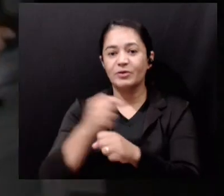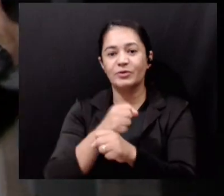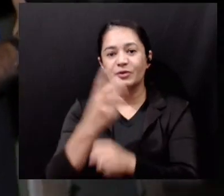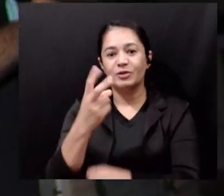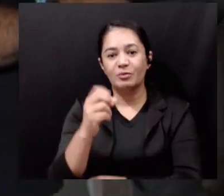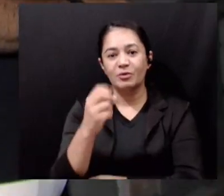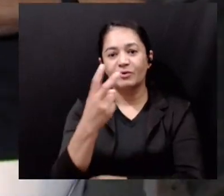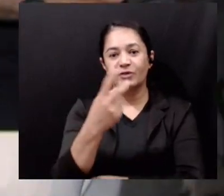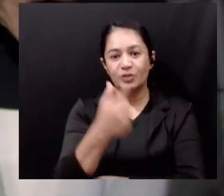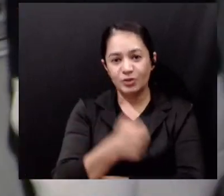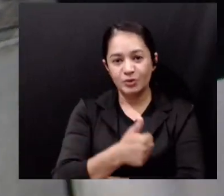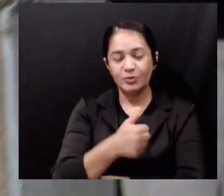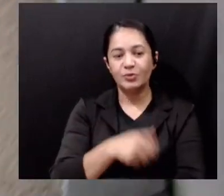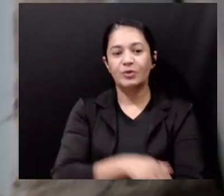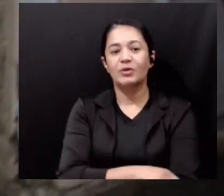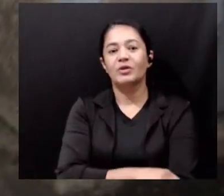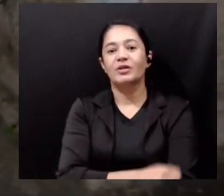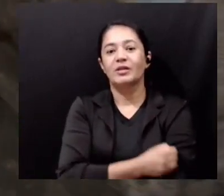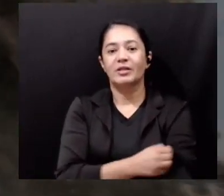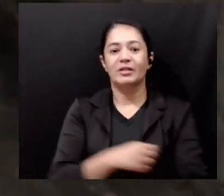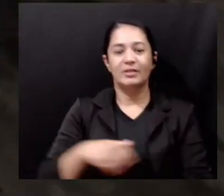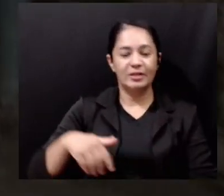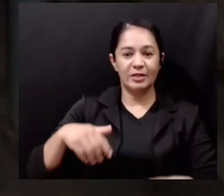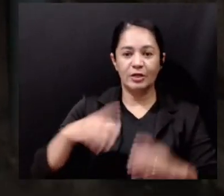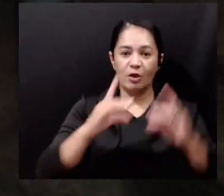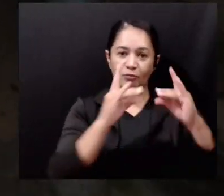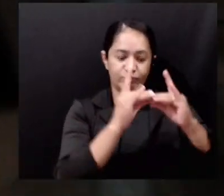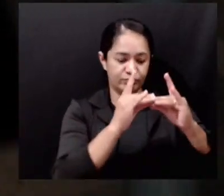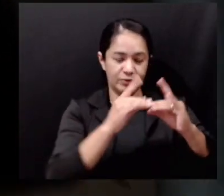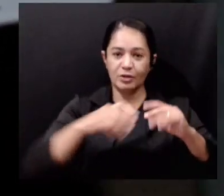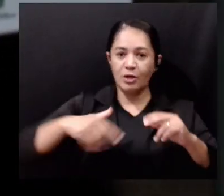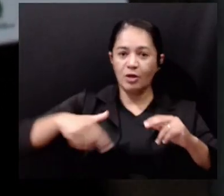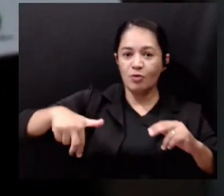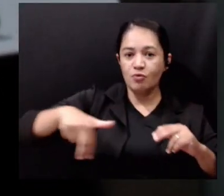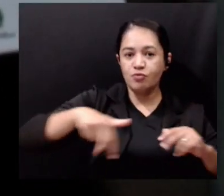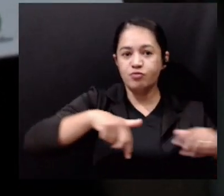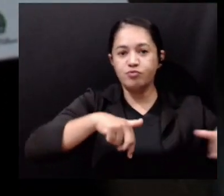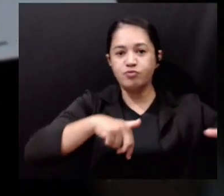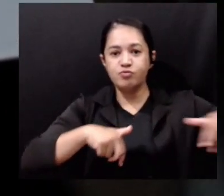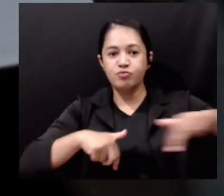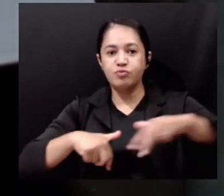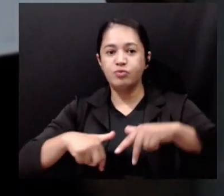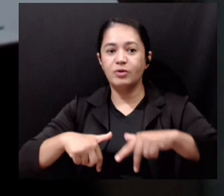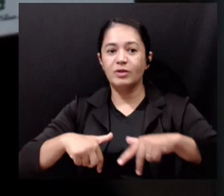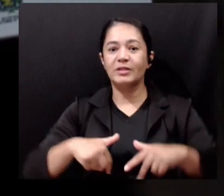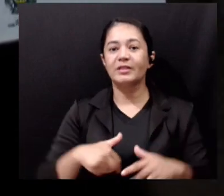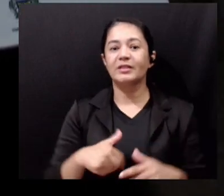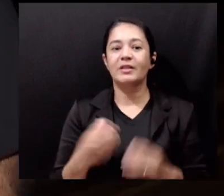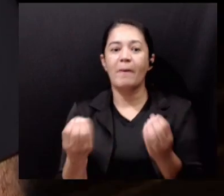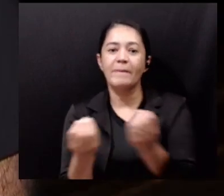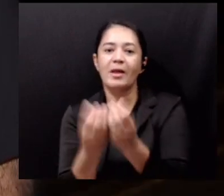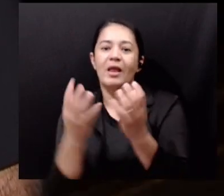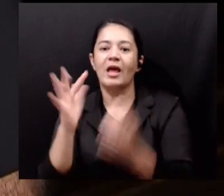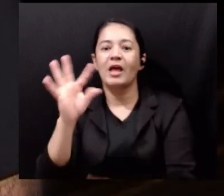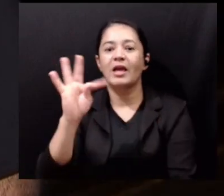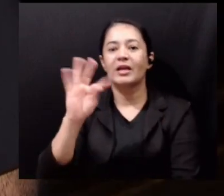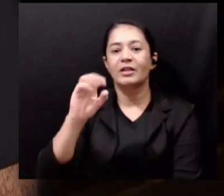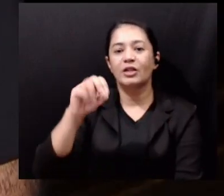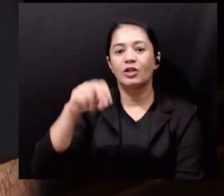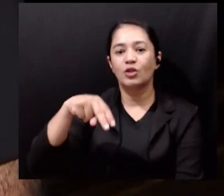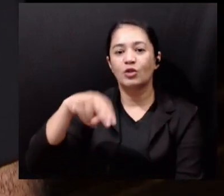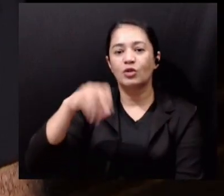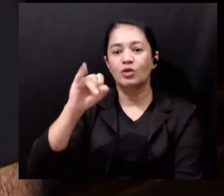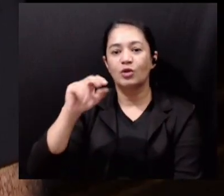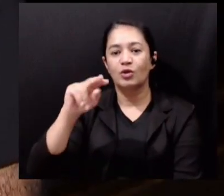da Saudade, contando suas lendas, como a do milagreiro Toninho, ex-escravo e outras particularidades. Um grande